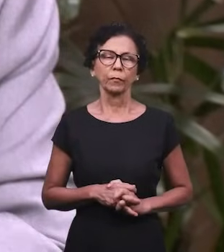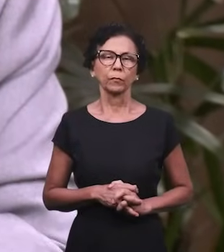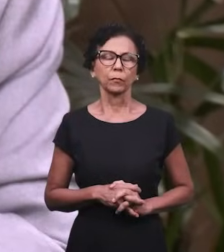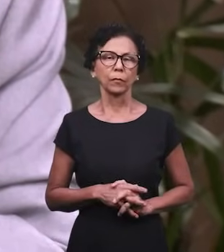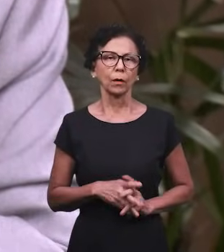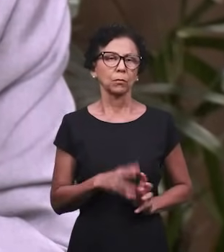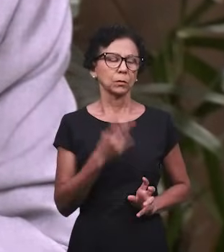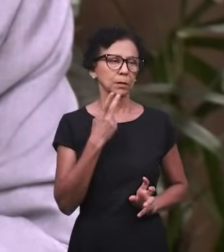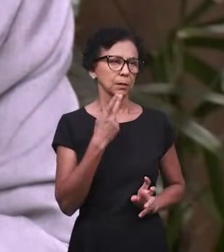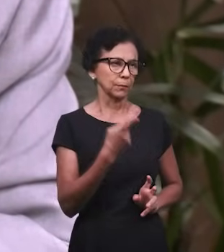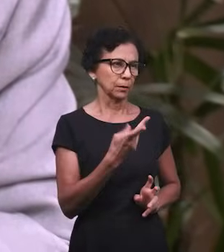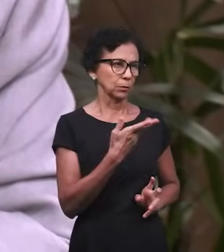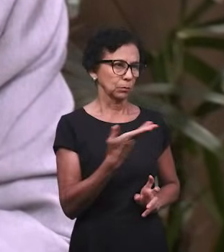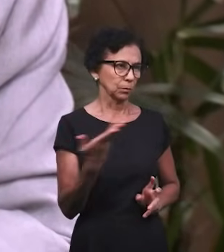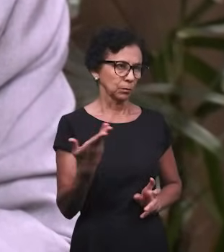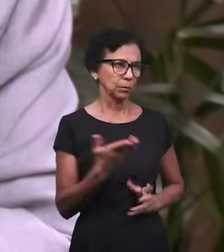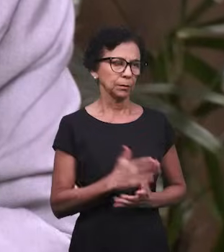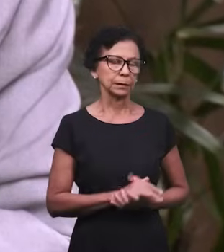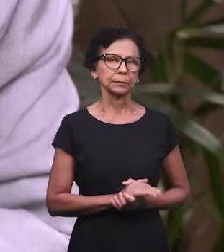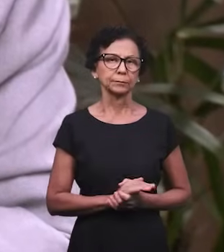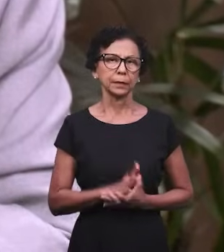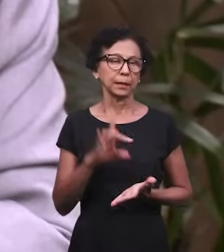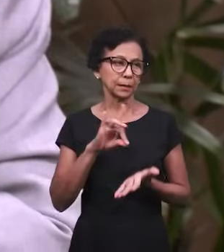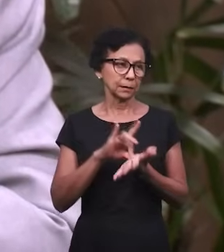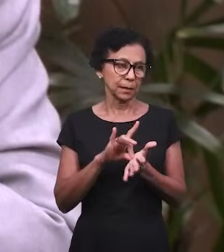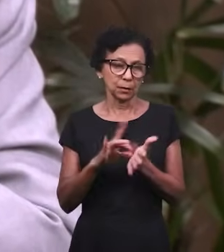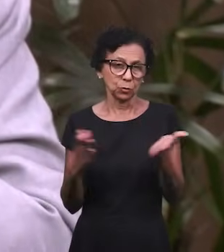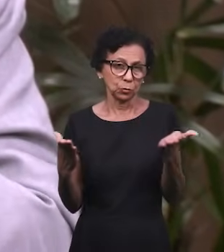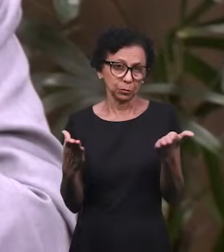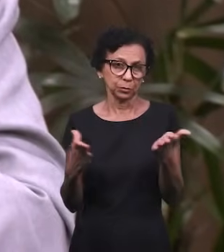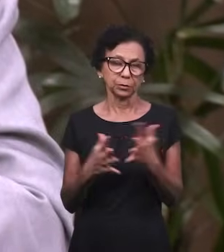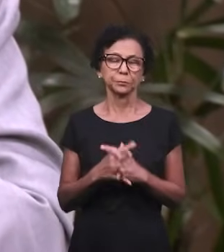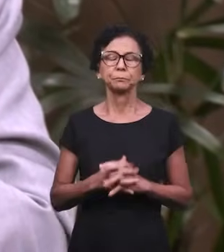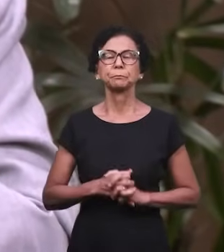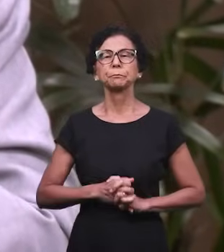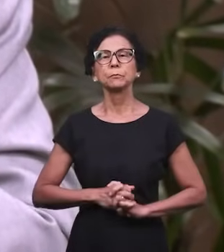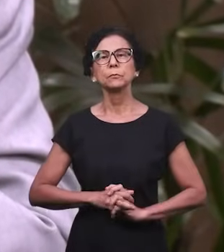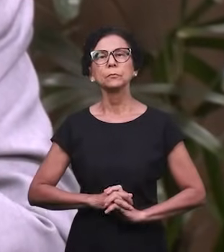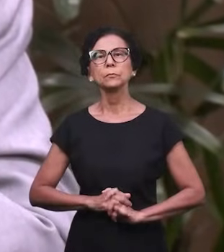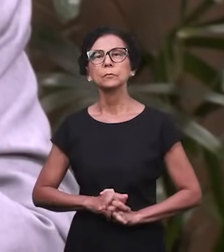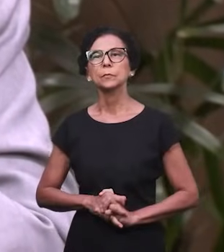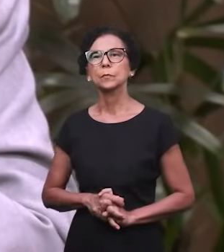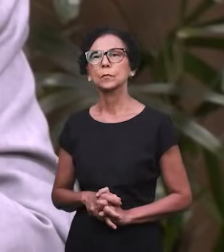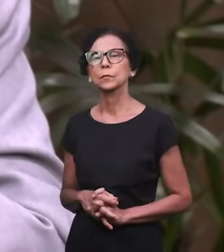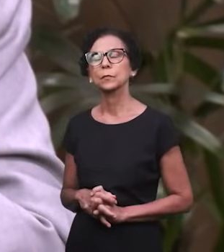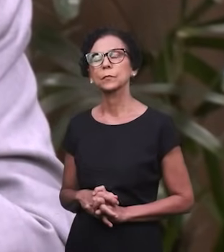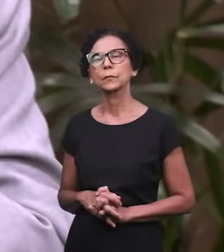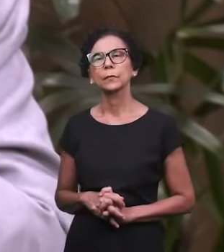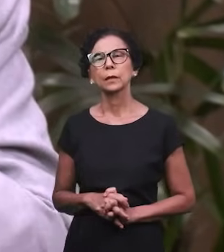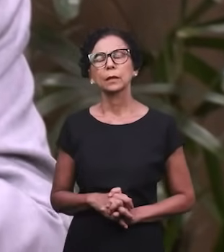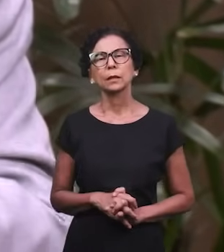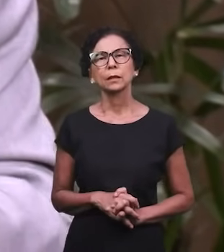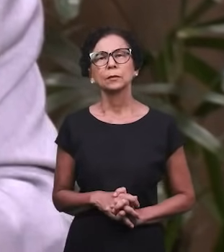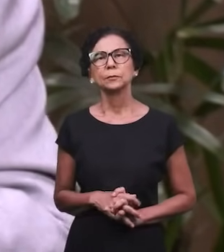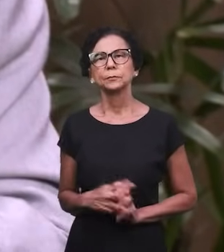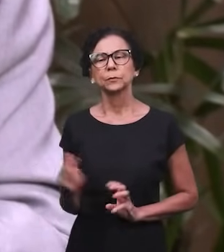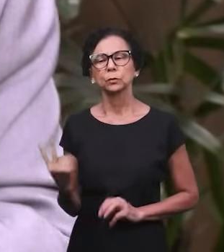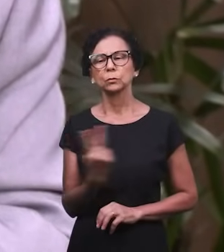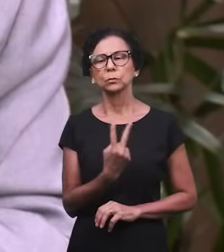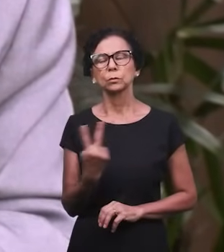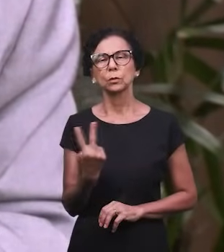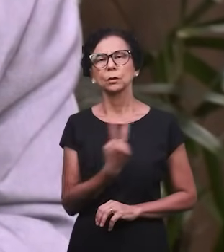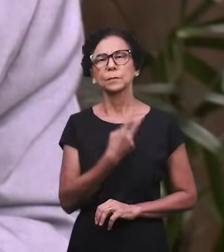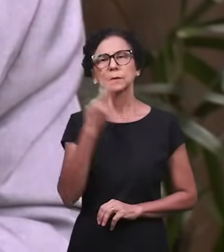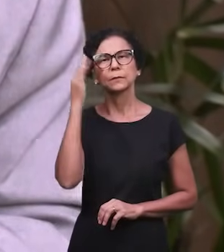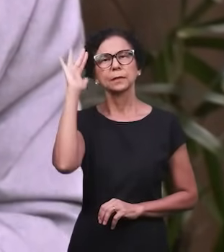você propõe que sejam colocados aqui é que isso é coabitar com entendimento né a gente deixou de abordar